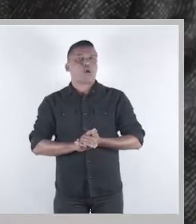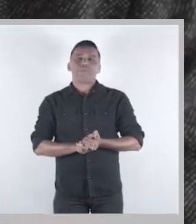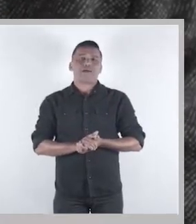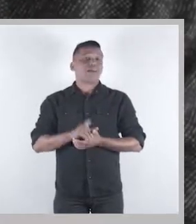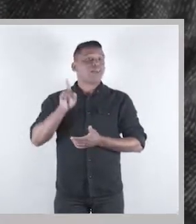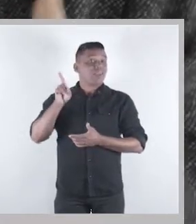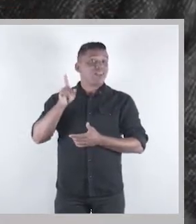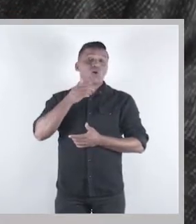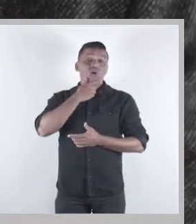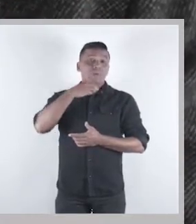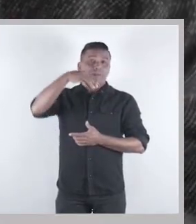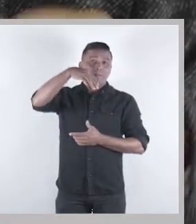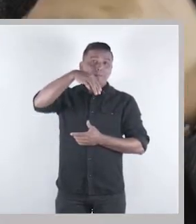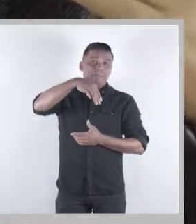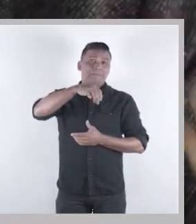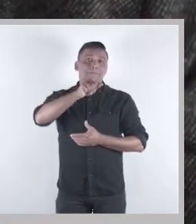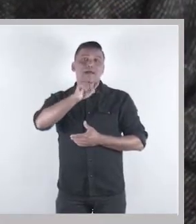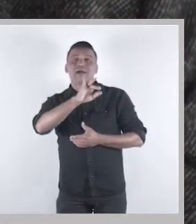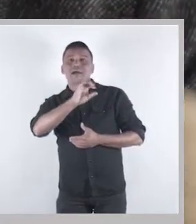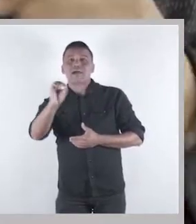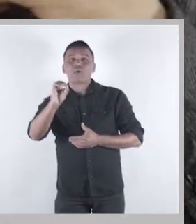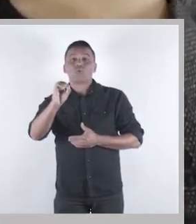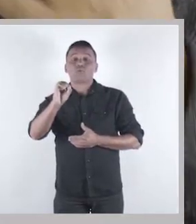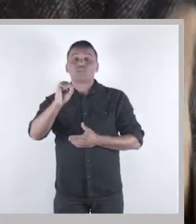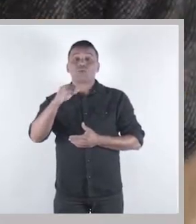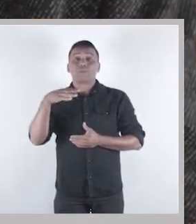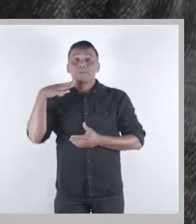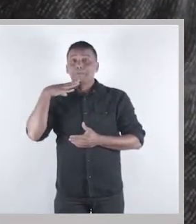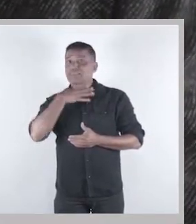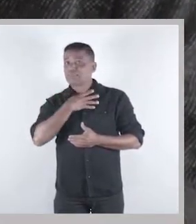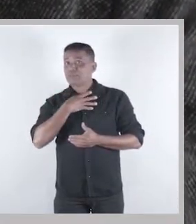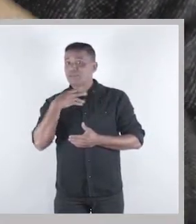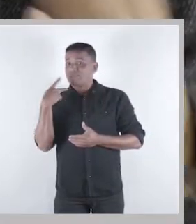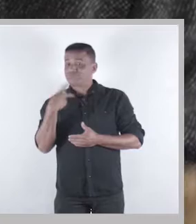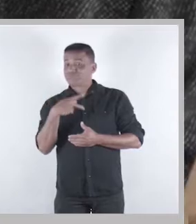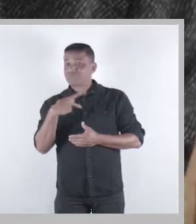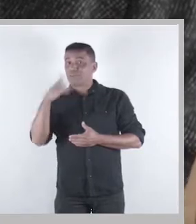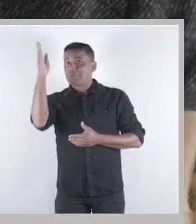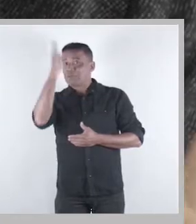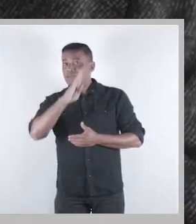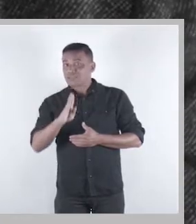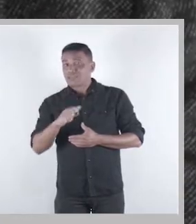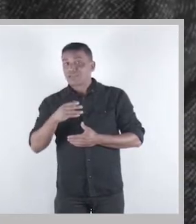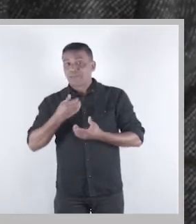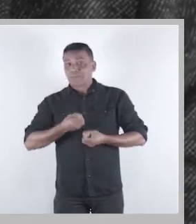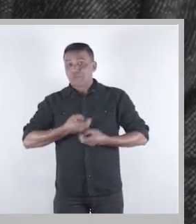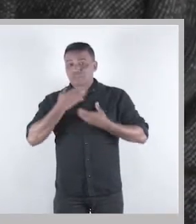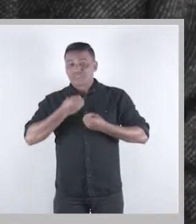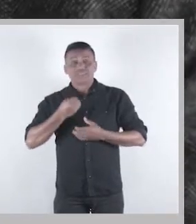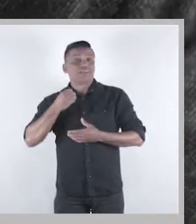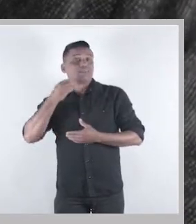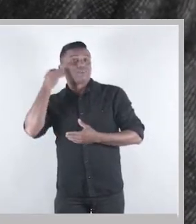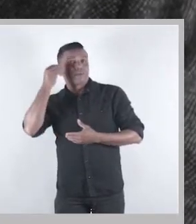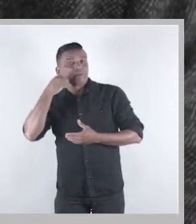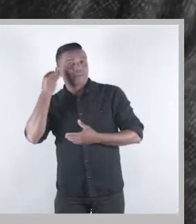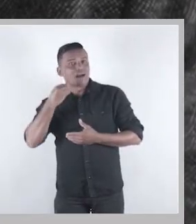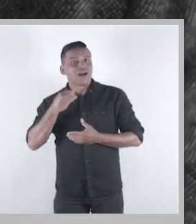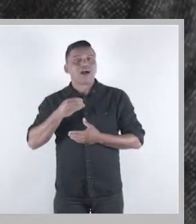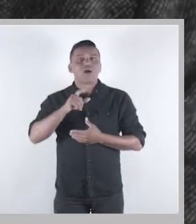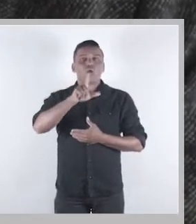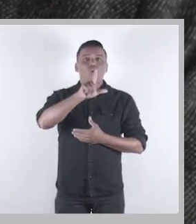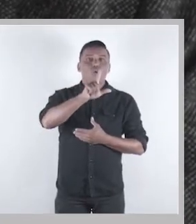Brasil você tem a poesia experimental tem a poesia lírica né neo-barroca né diversas formas de expressão